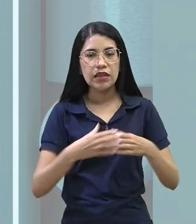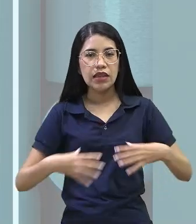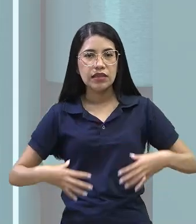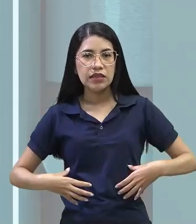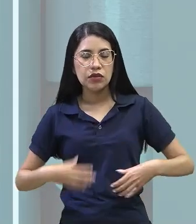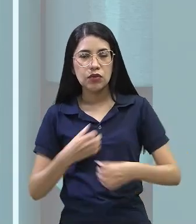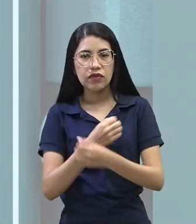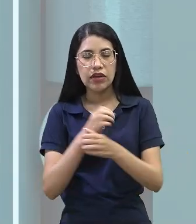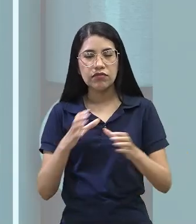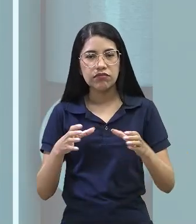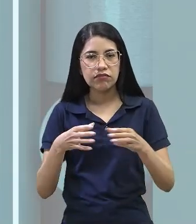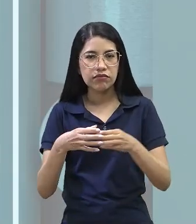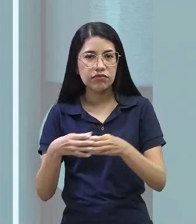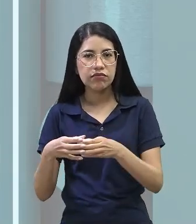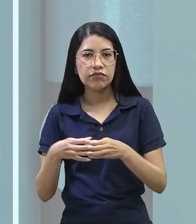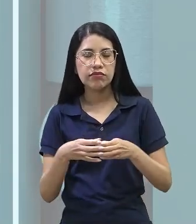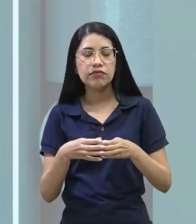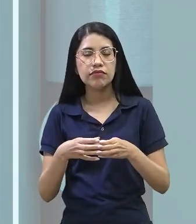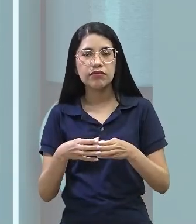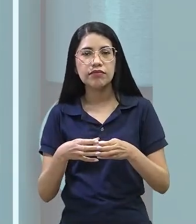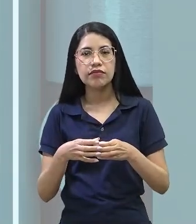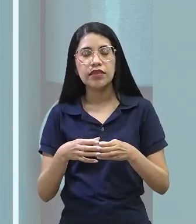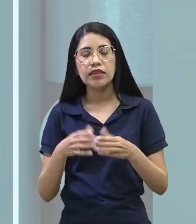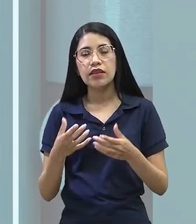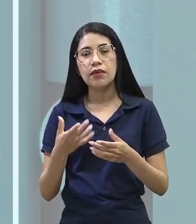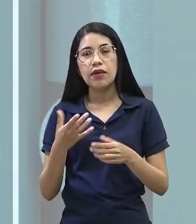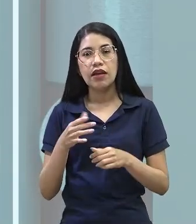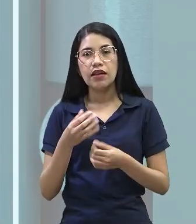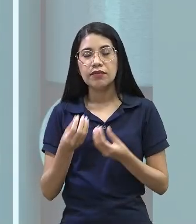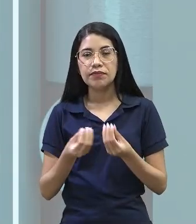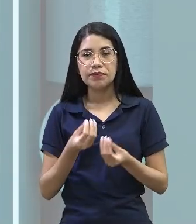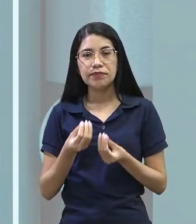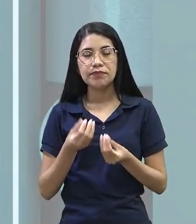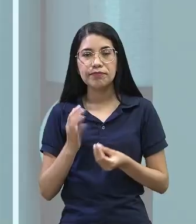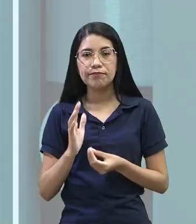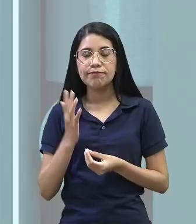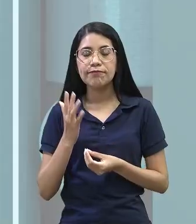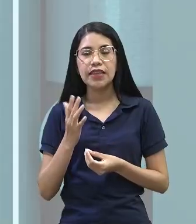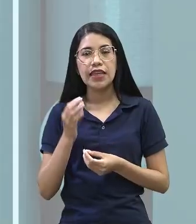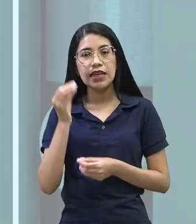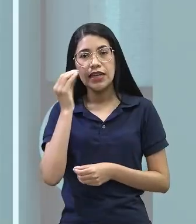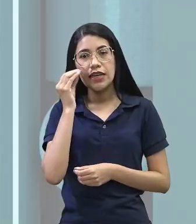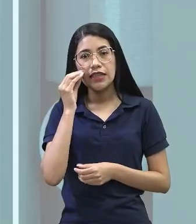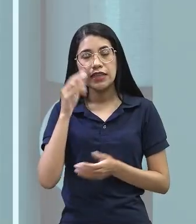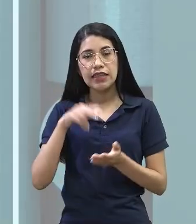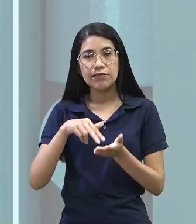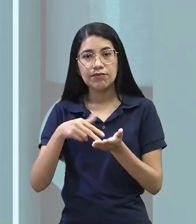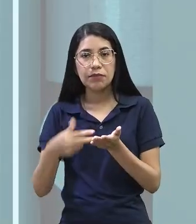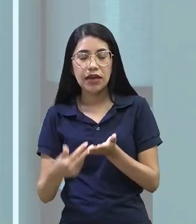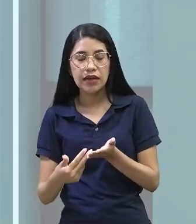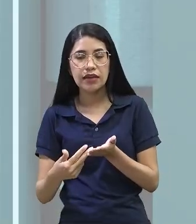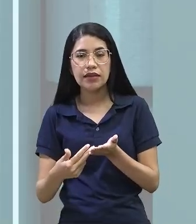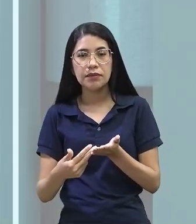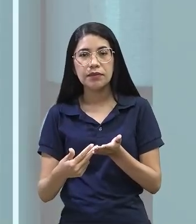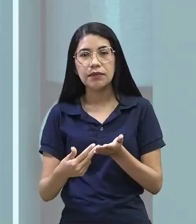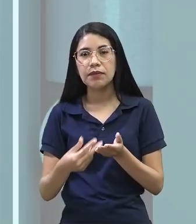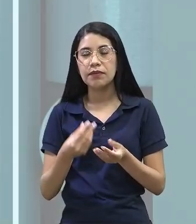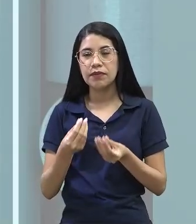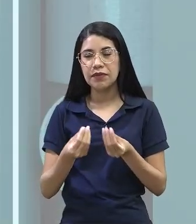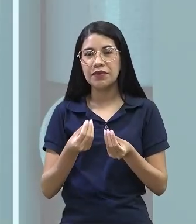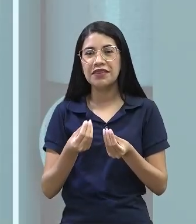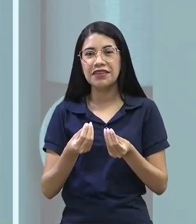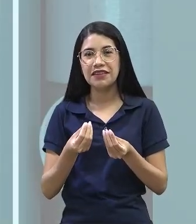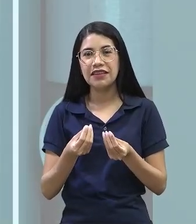ou pelas pernas, certo? Então o jogador realmente agarra e tenta derrubá-lo de forma que no momento em que